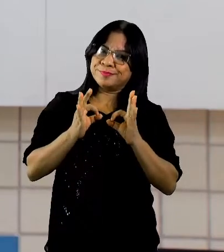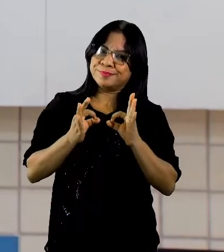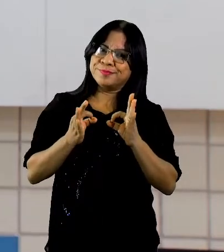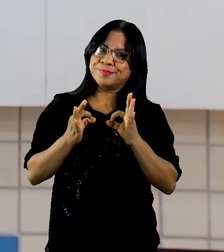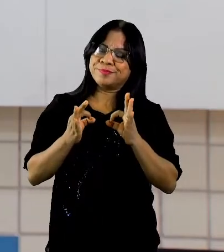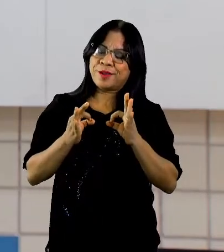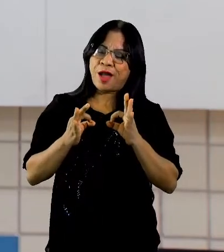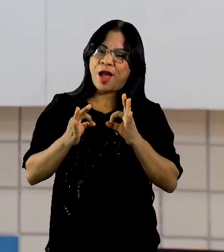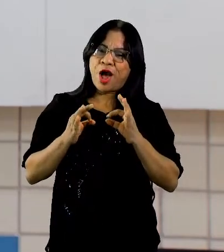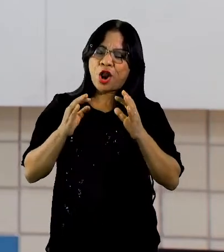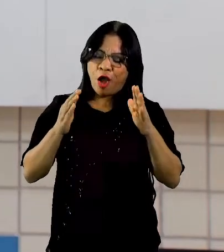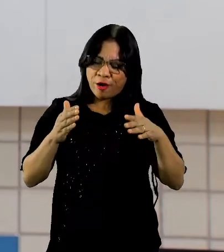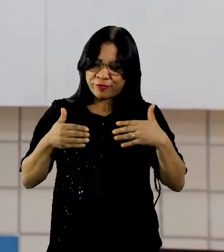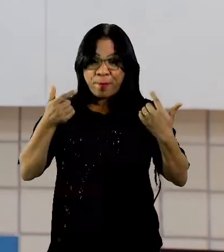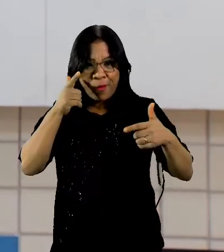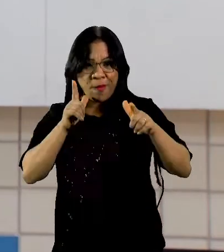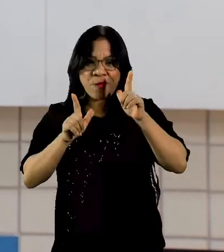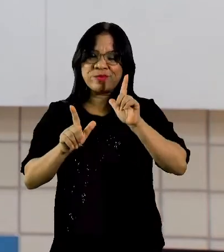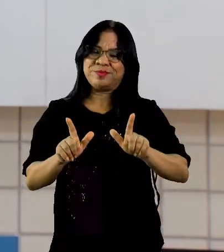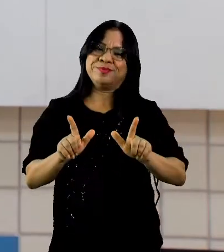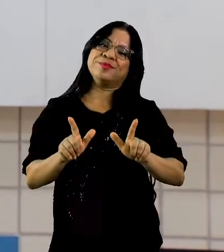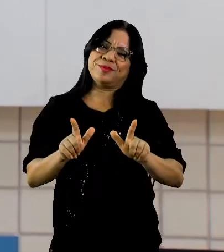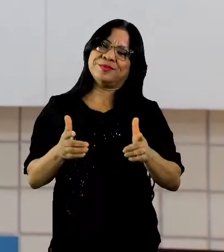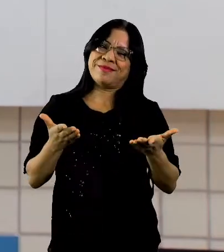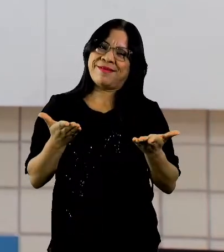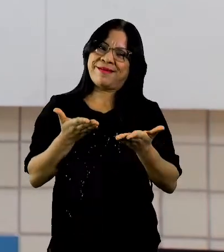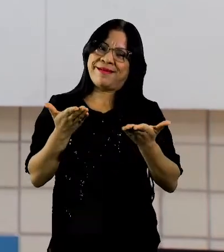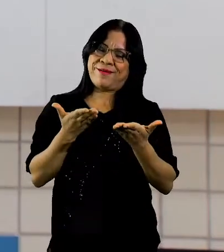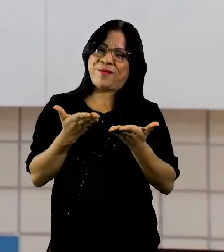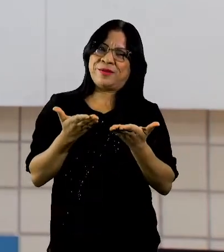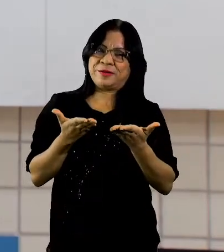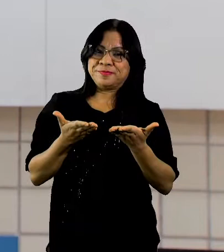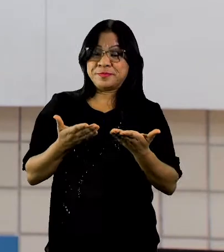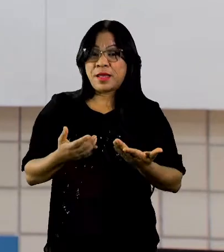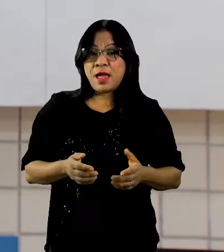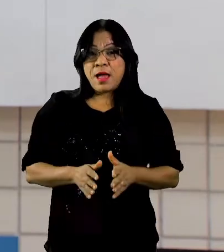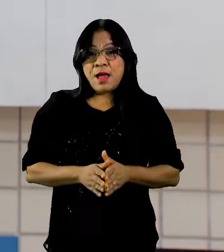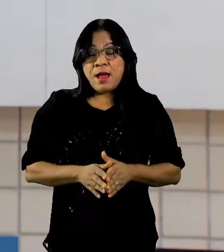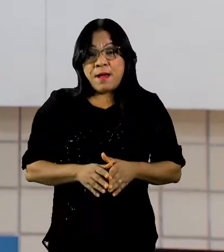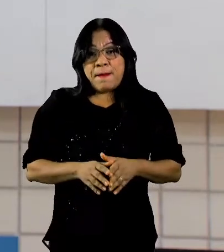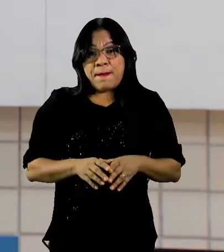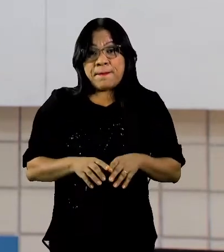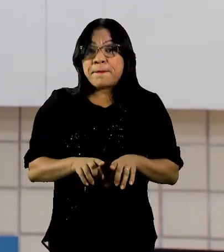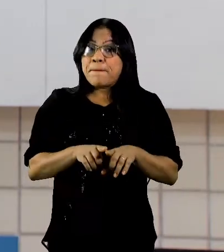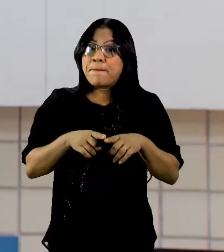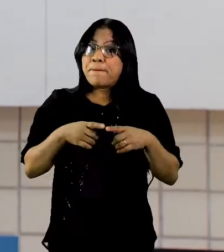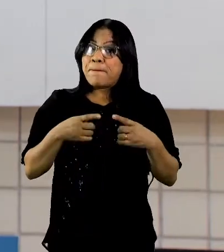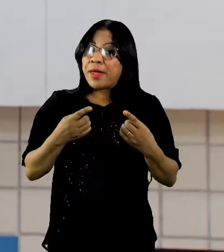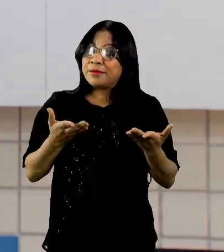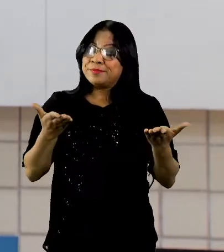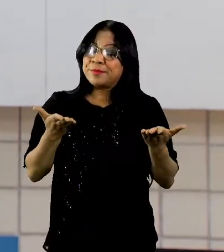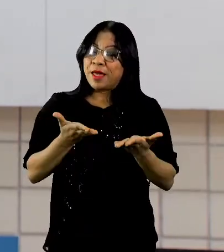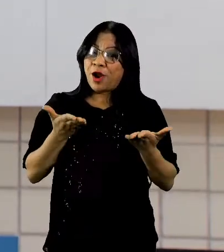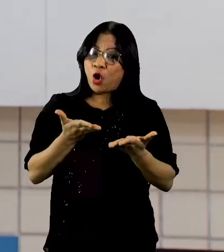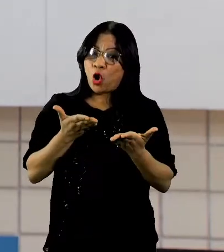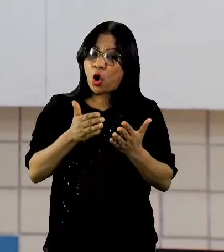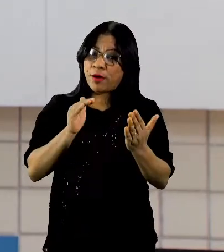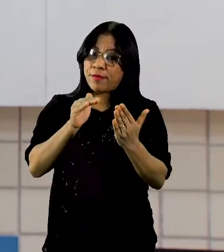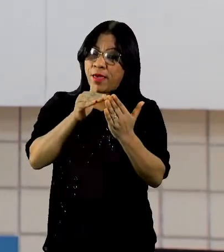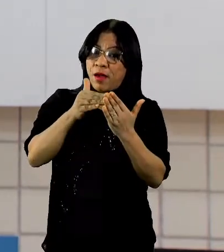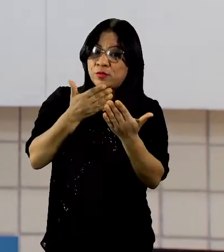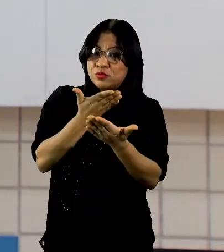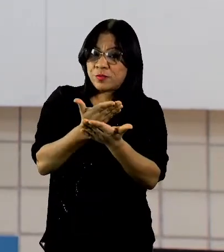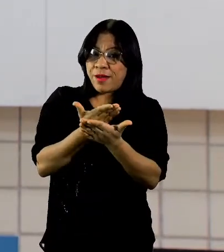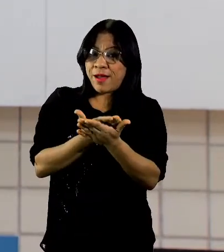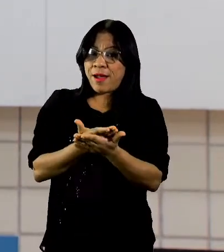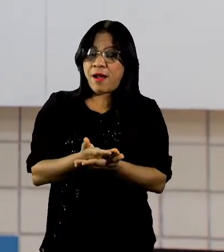conseguir vencer esse tempo tão difícil. Nessa última aula, nós vamos falar sobre monômios